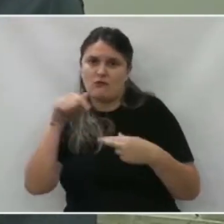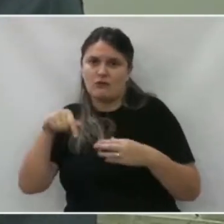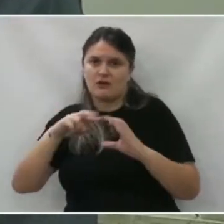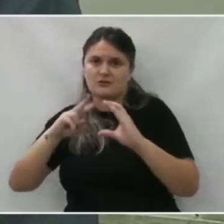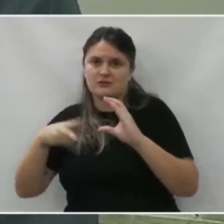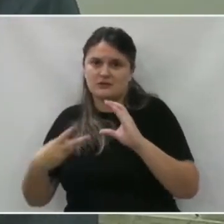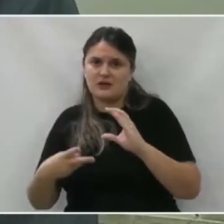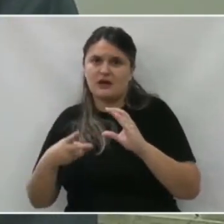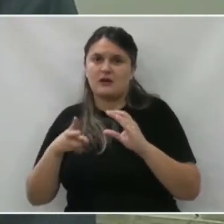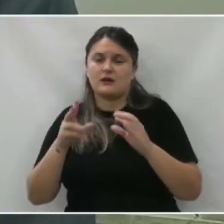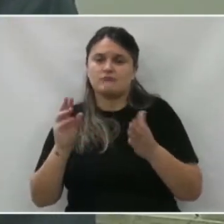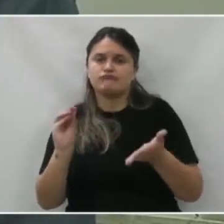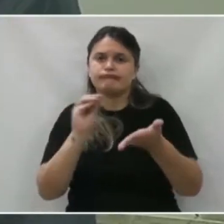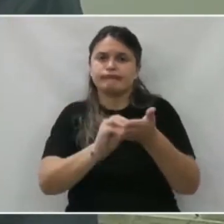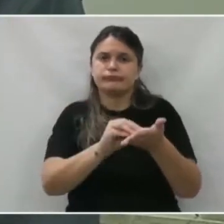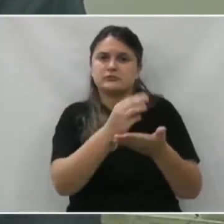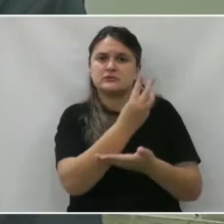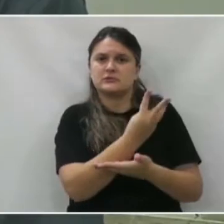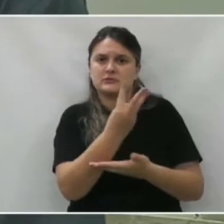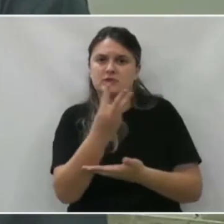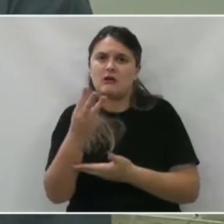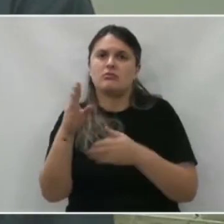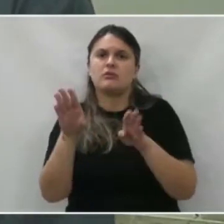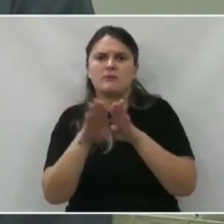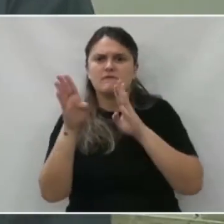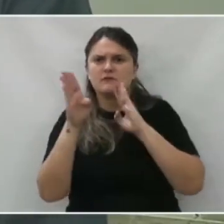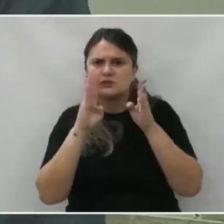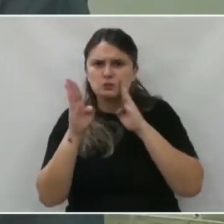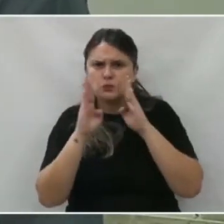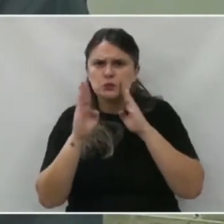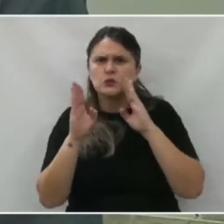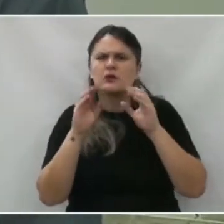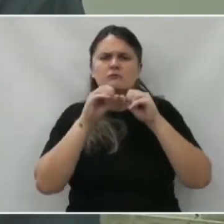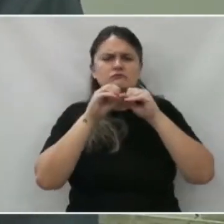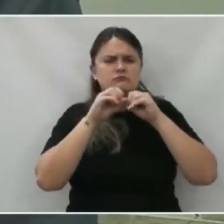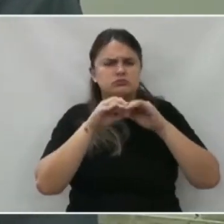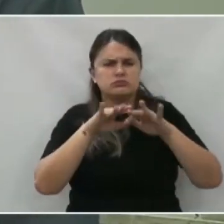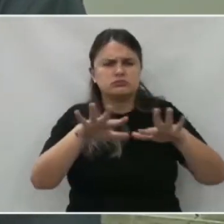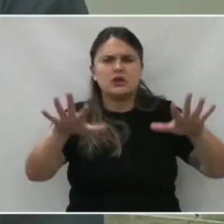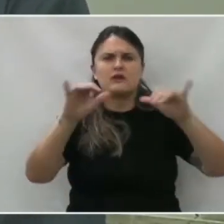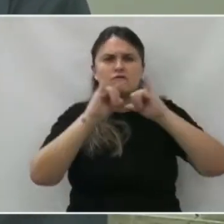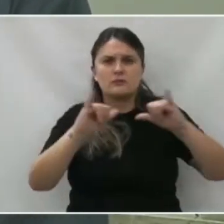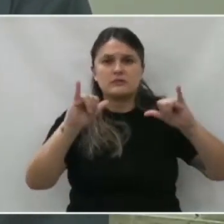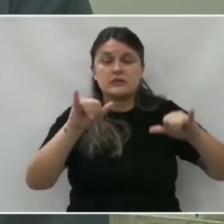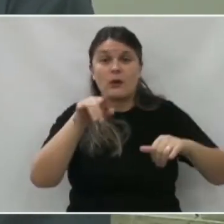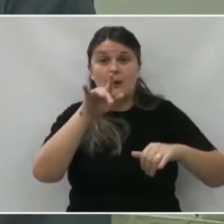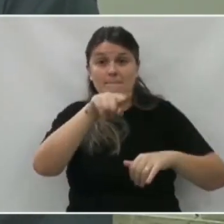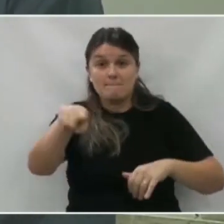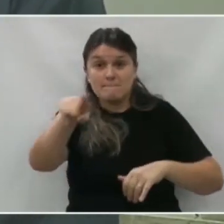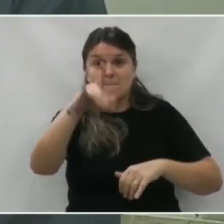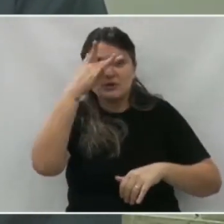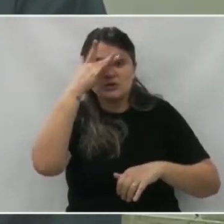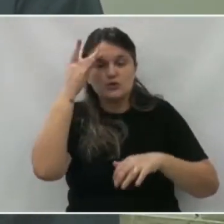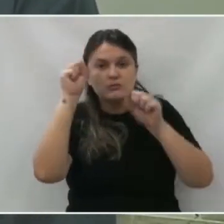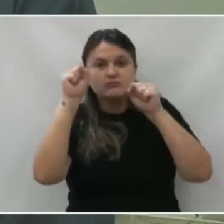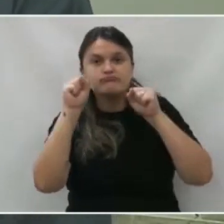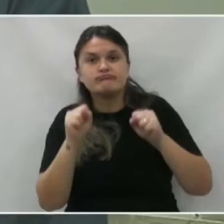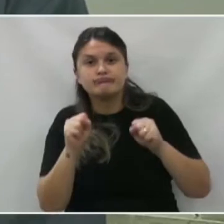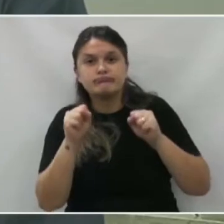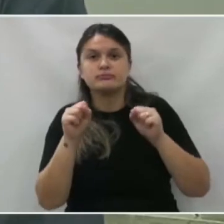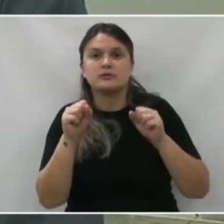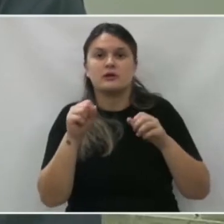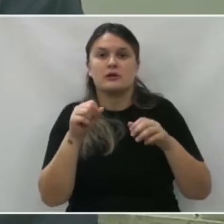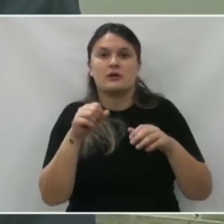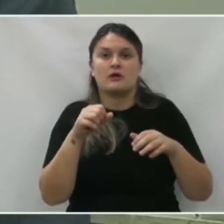nosso site, na nossa página do Facebook também, informações. Então você, internauta, você que está nos